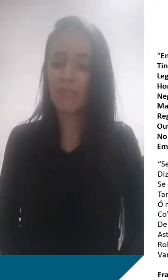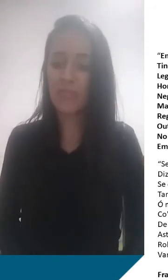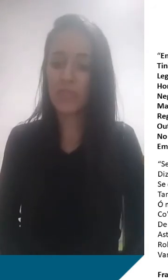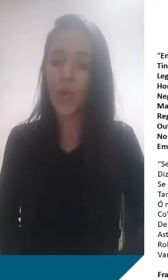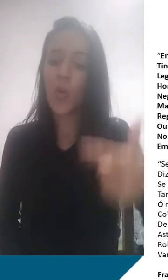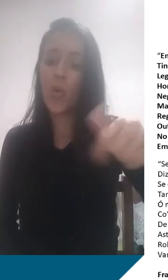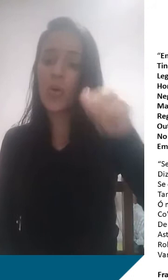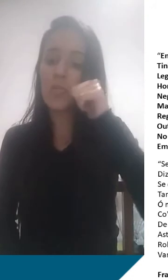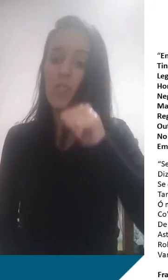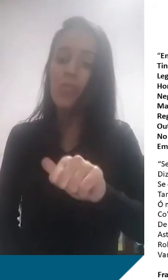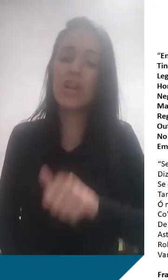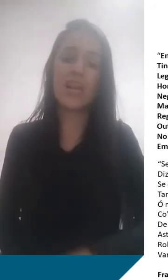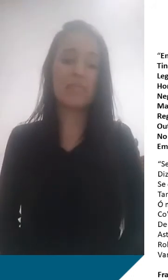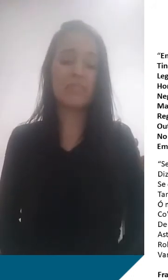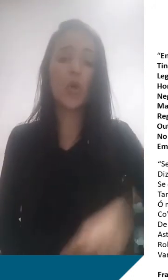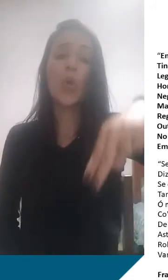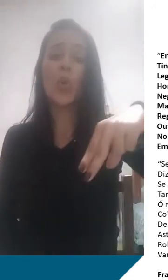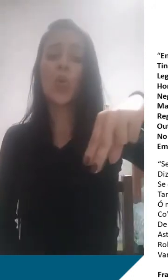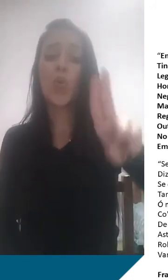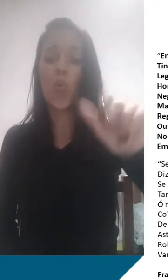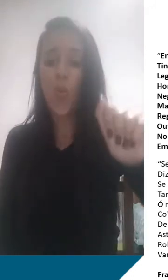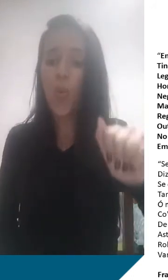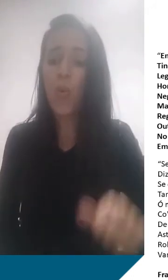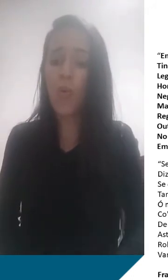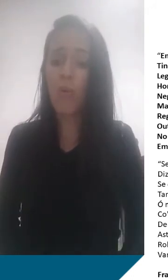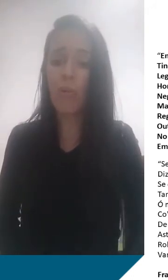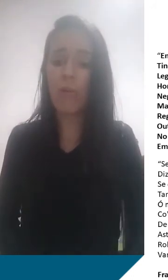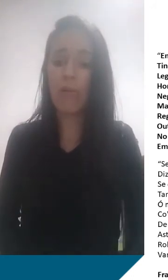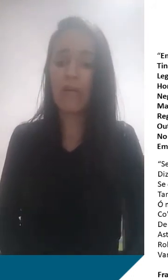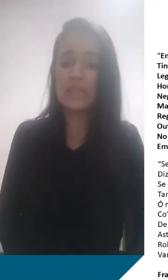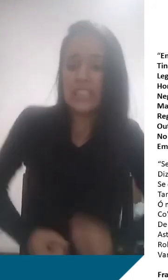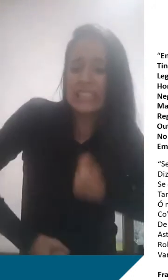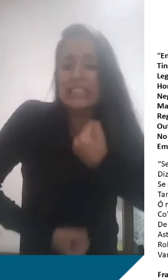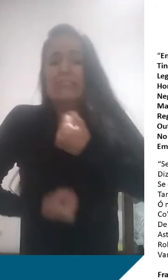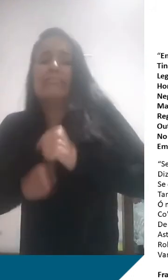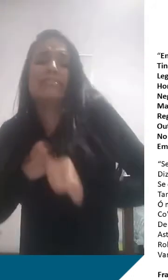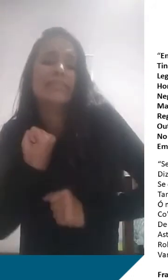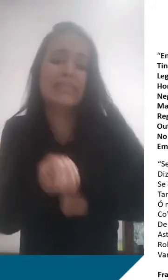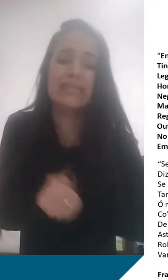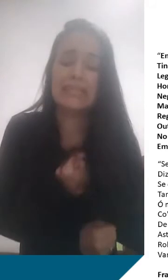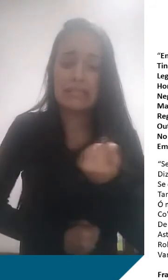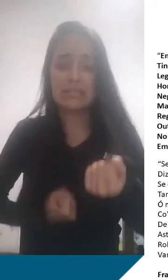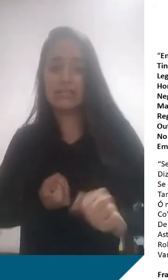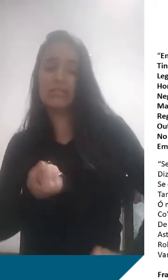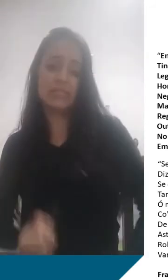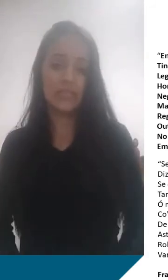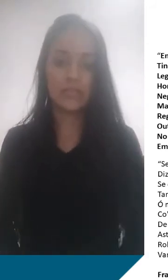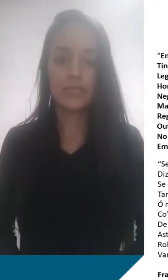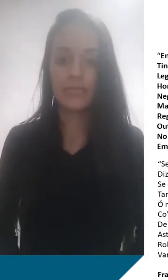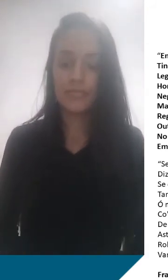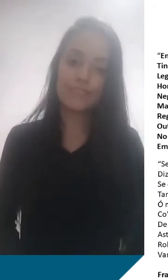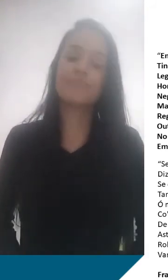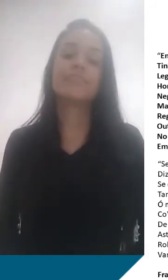espantadas, no turbilhão de espectros arrastadas em ânsia e mágoa vãs.